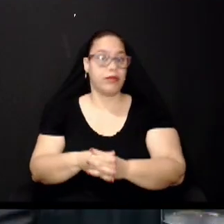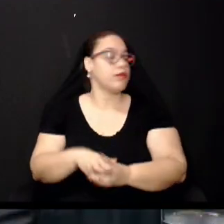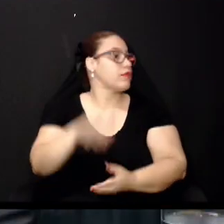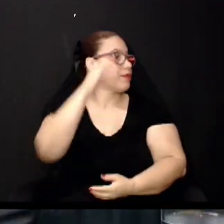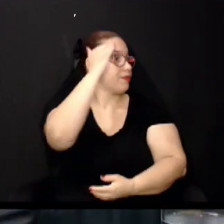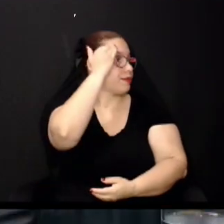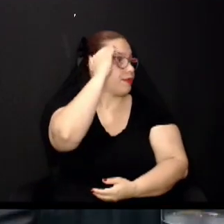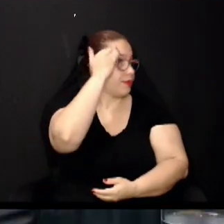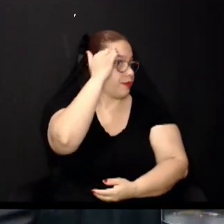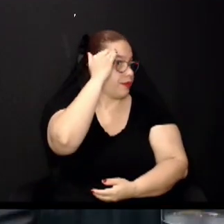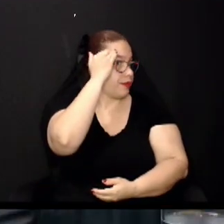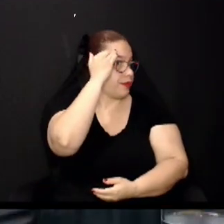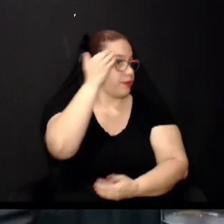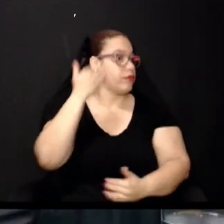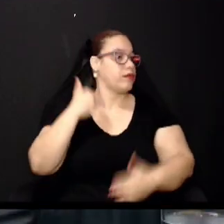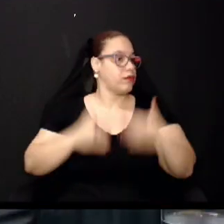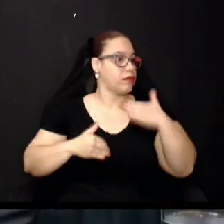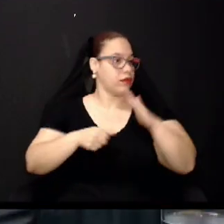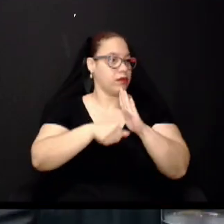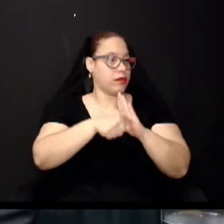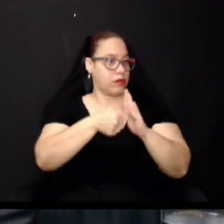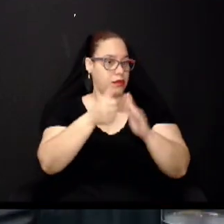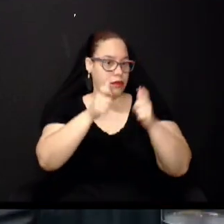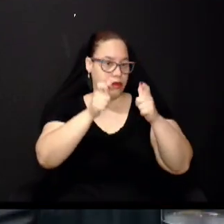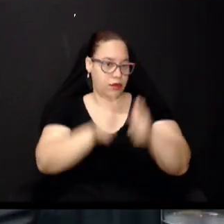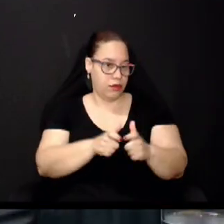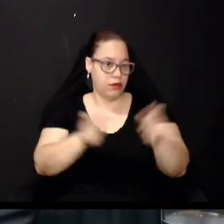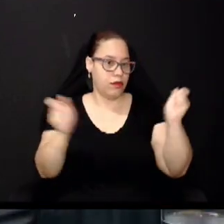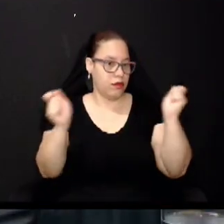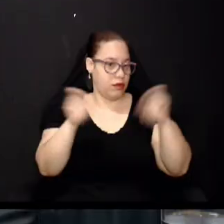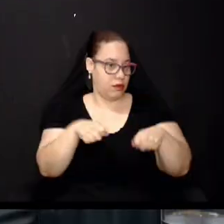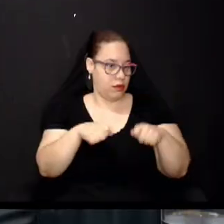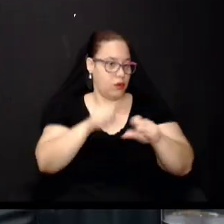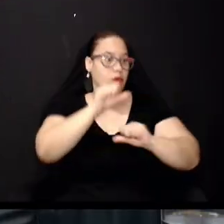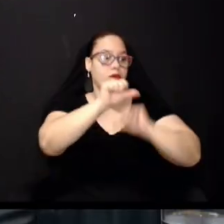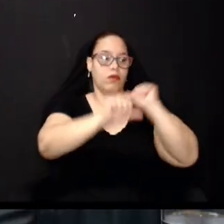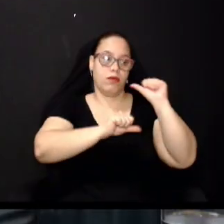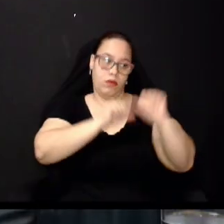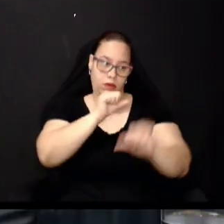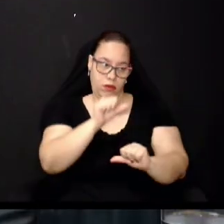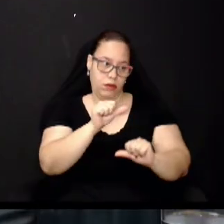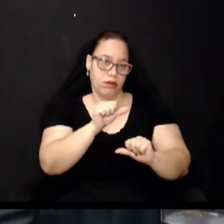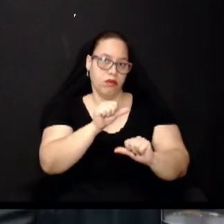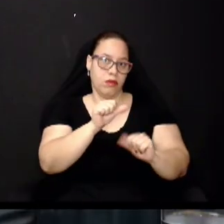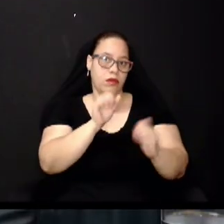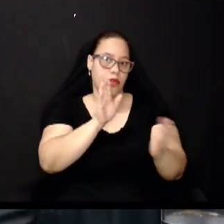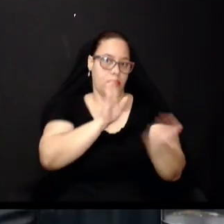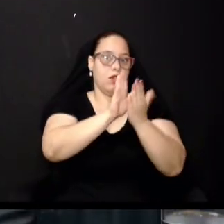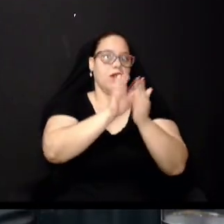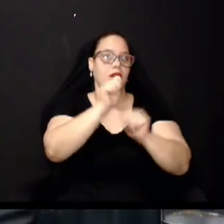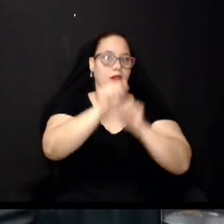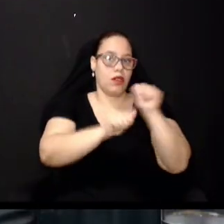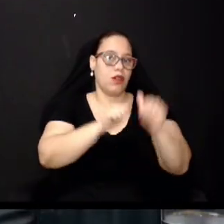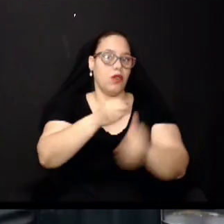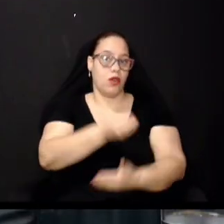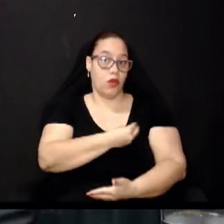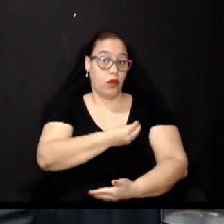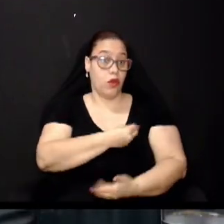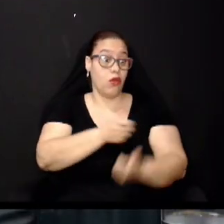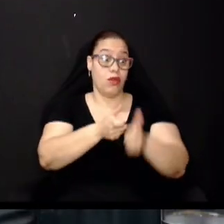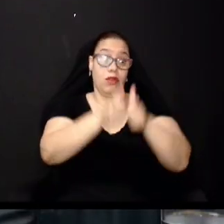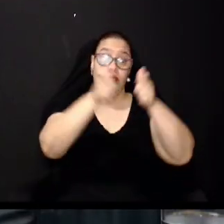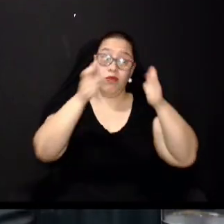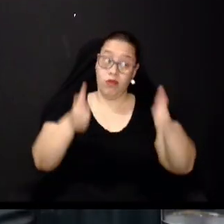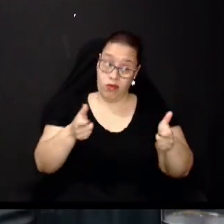o corpo é o primeiro território possível de ser mudado, né? Frente a uma mudança de vida tão grande. Uhum. Então é